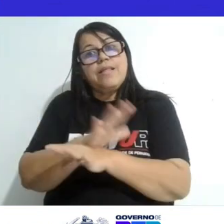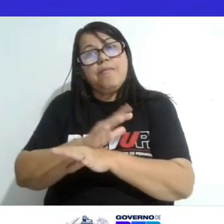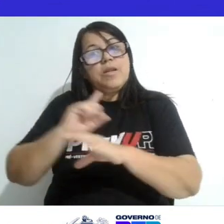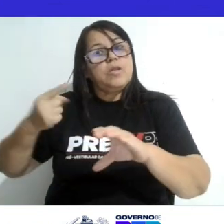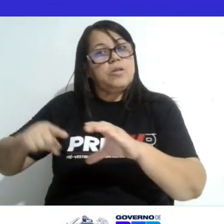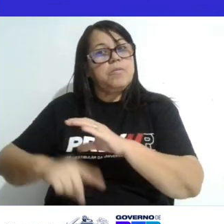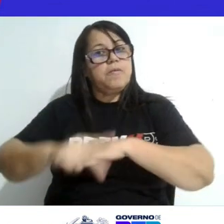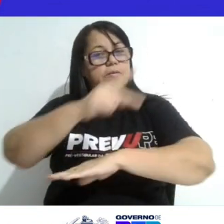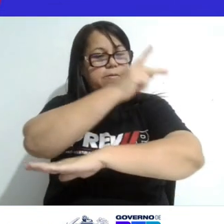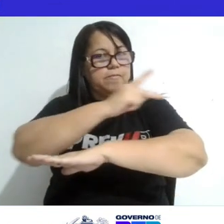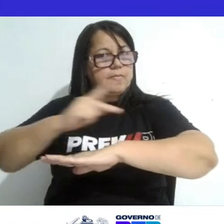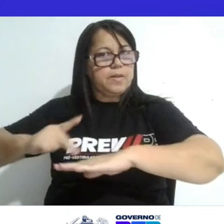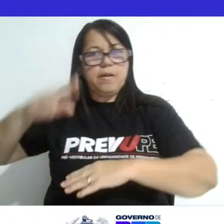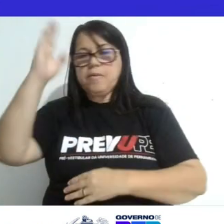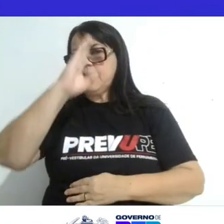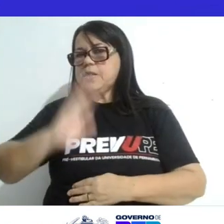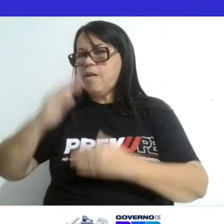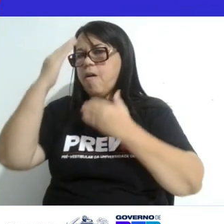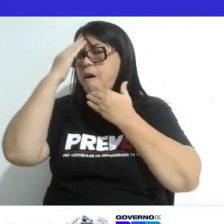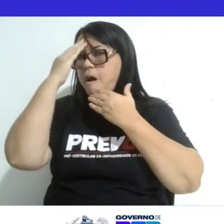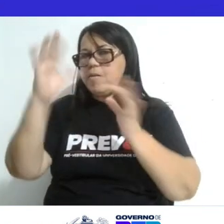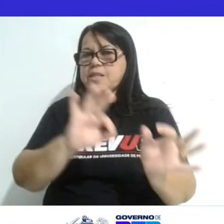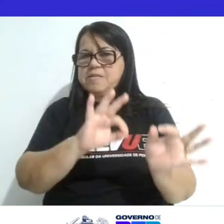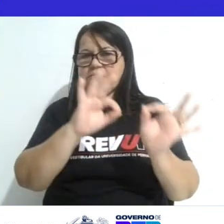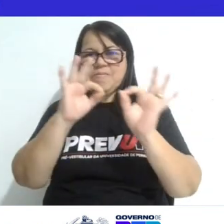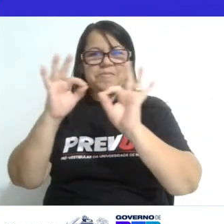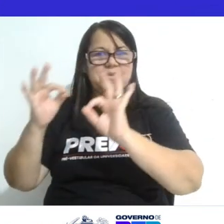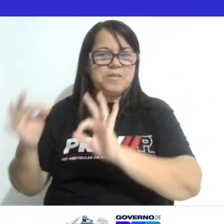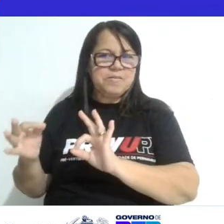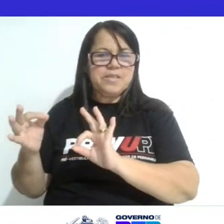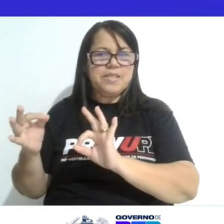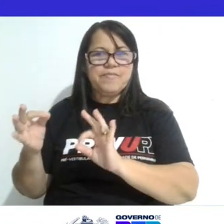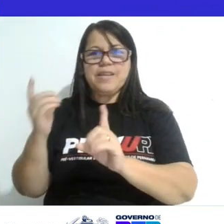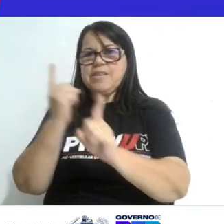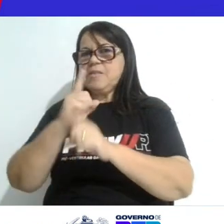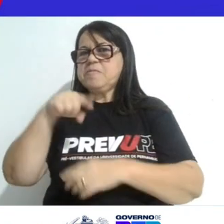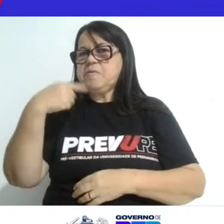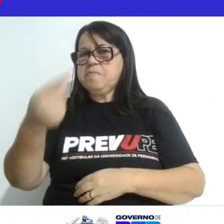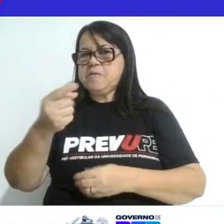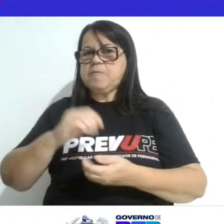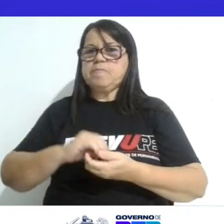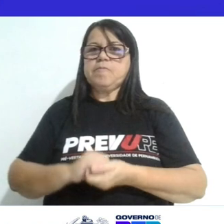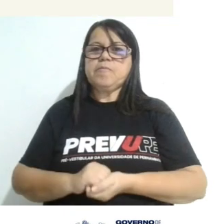parnasianismo brasileiro obrigado por nos acompanhar neste Episódio e até a